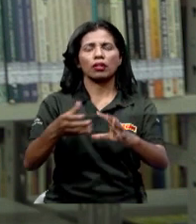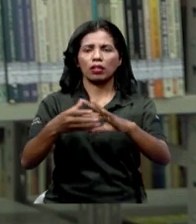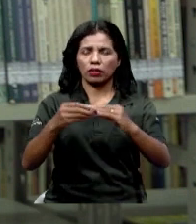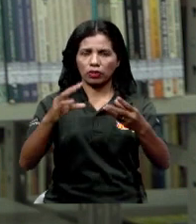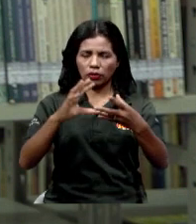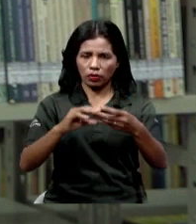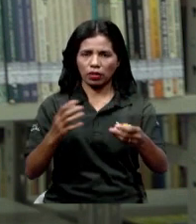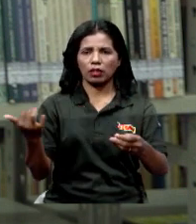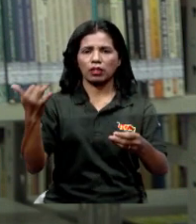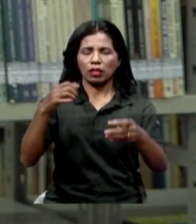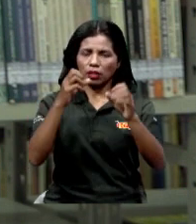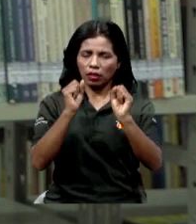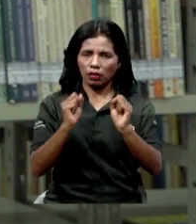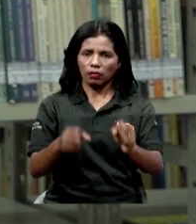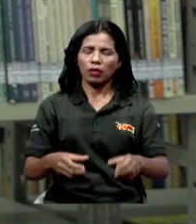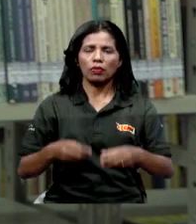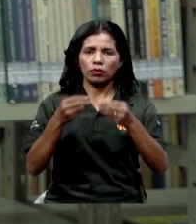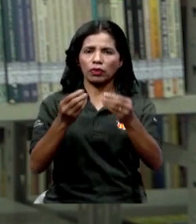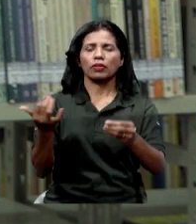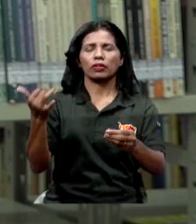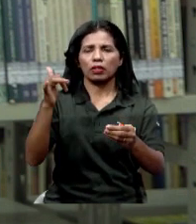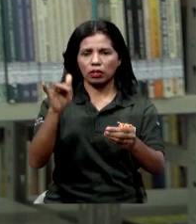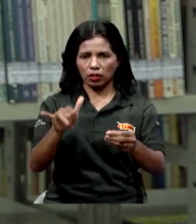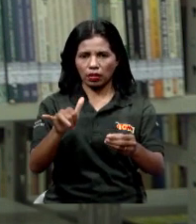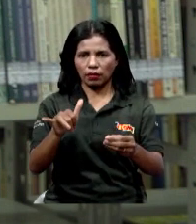Hori nune bele enriquece sirenia